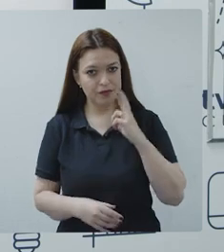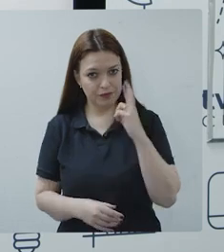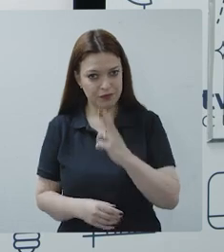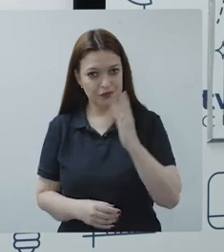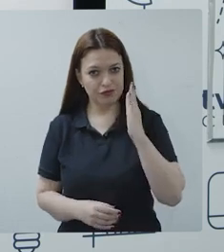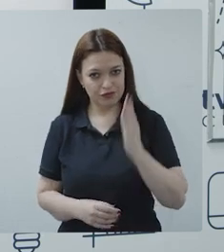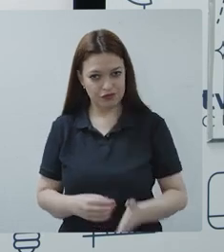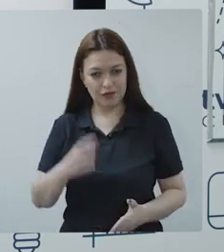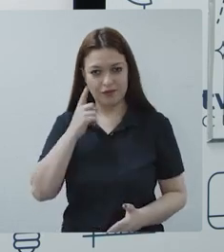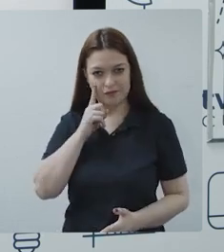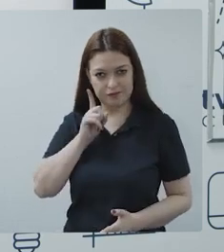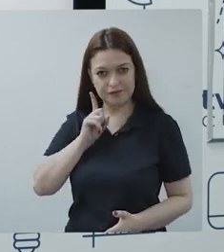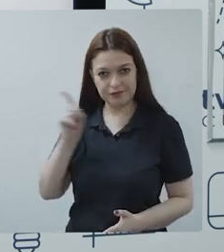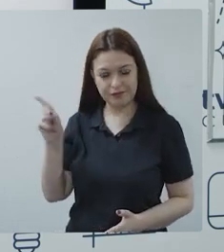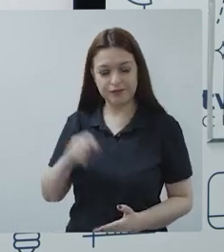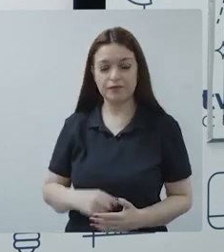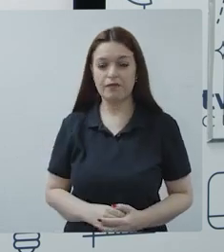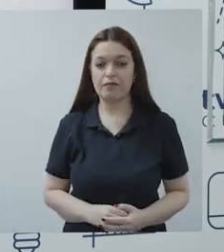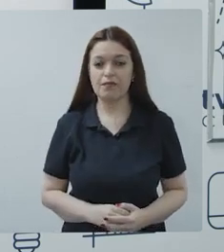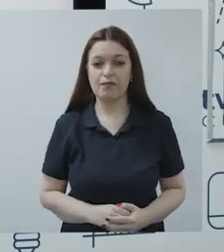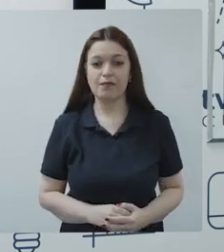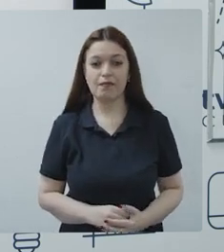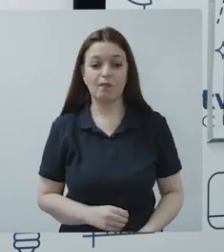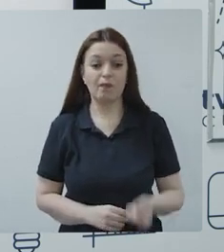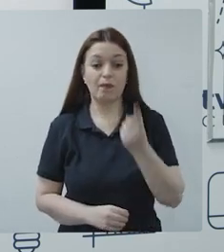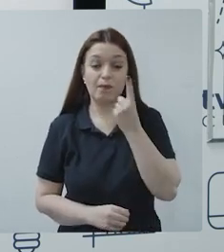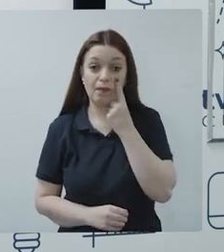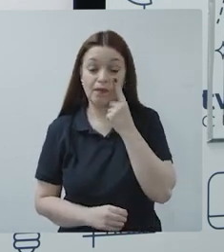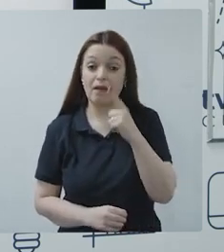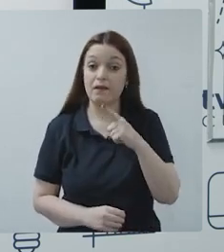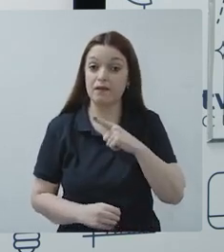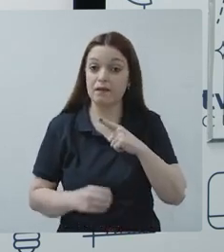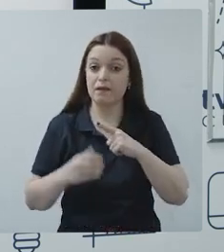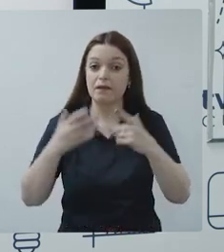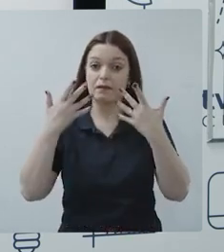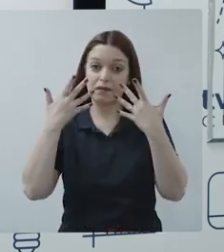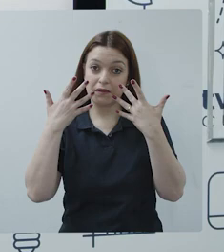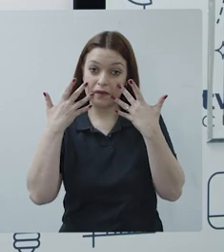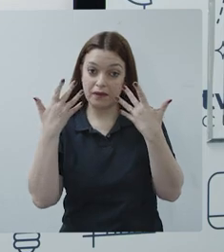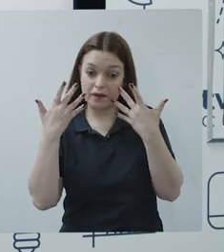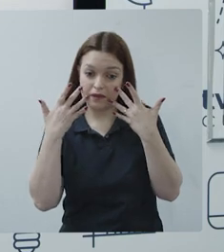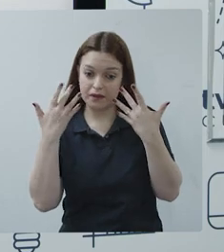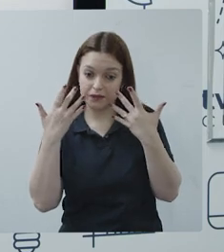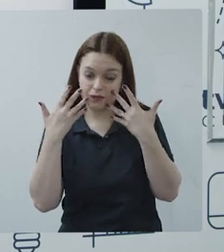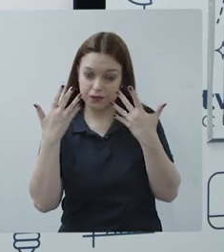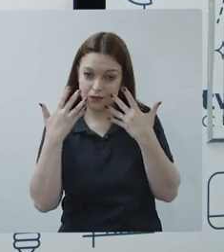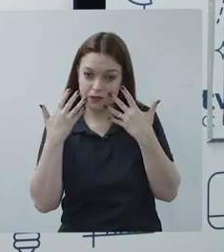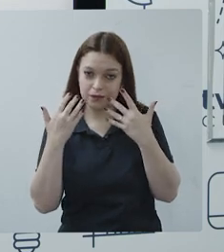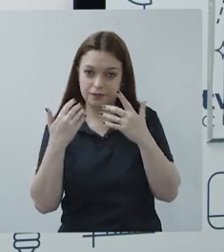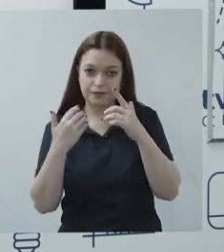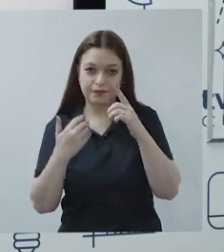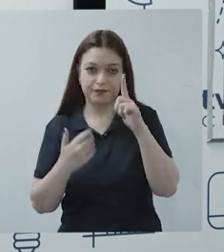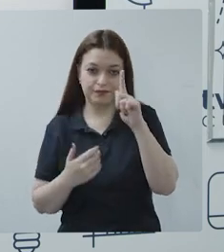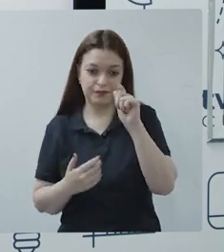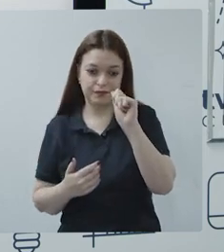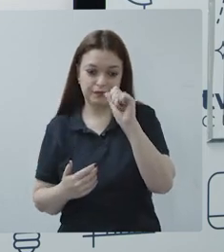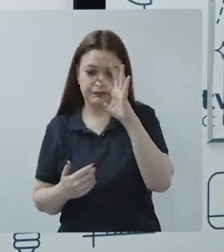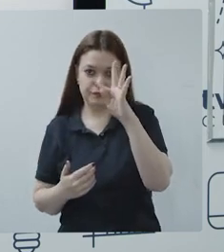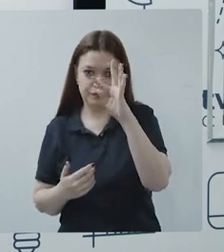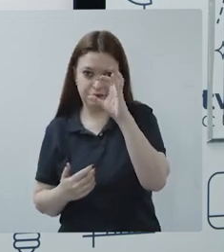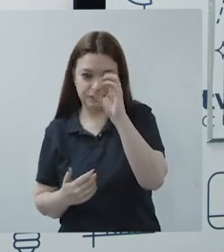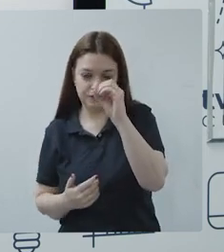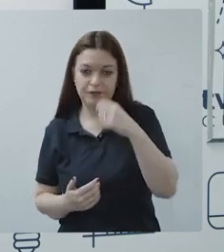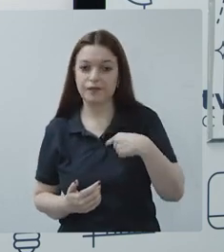completaram a cruzadinha? Olhem lá, eu tenho a palavra gato para ajudar e a palavra rato para